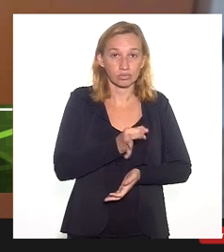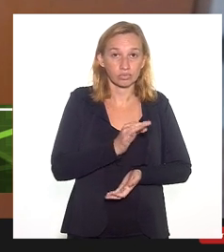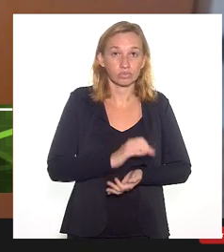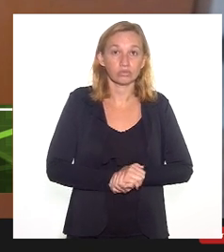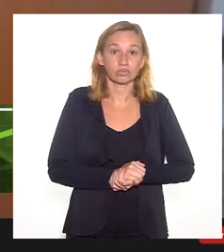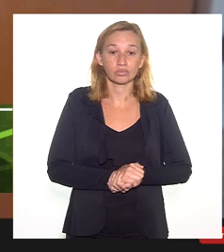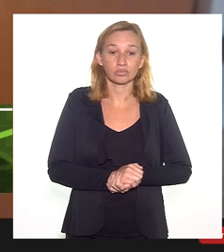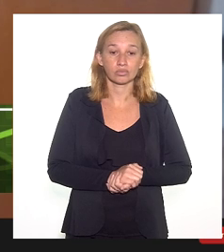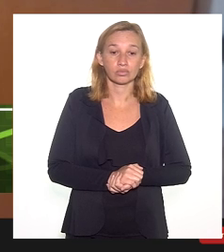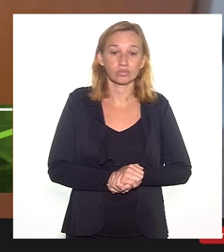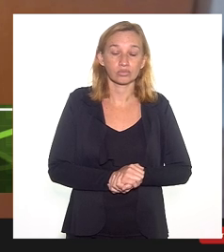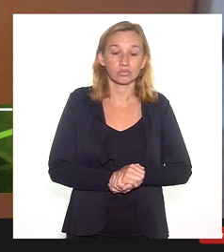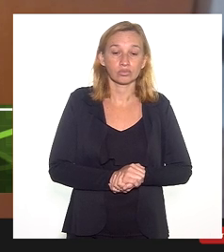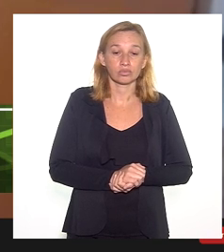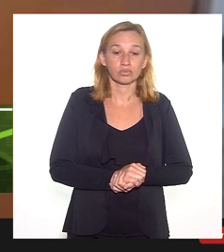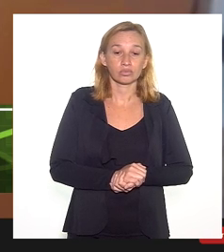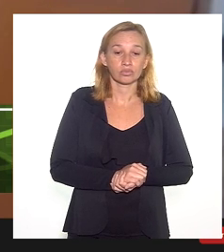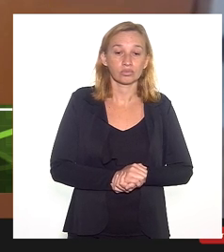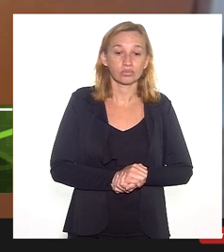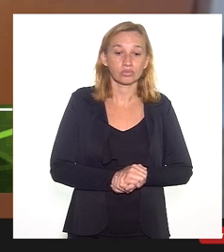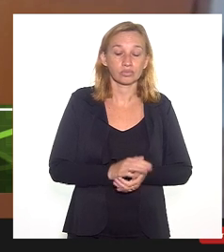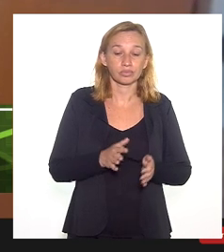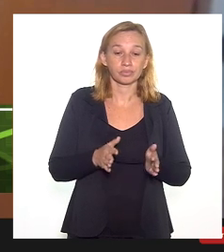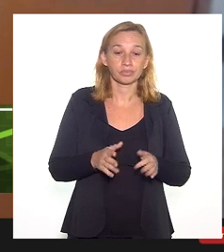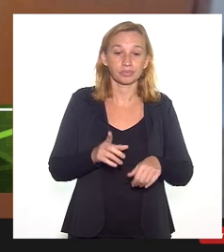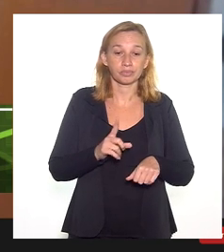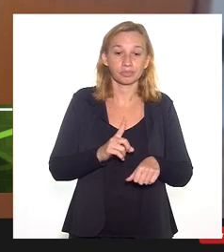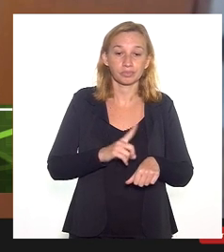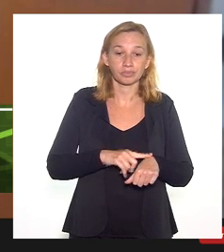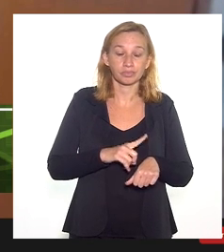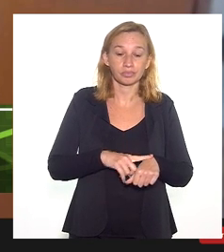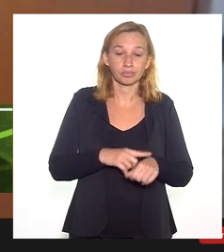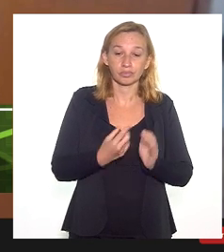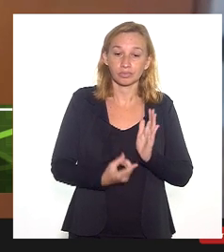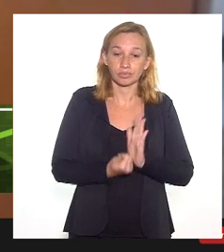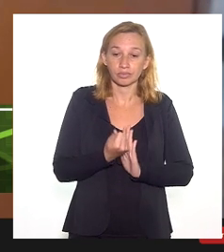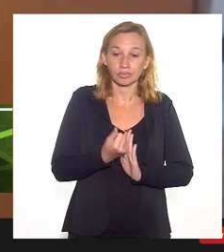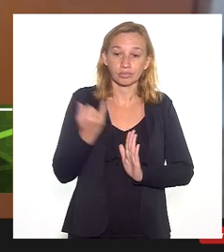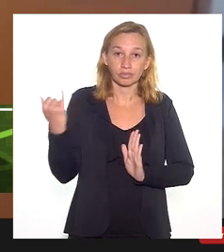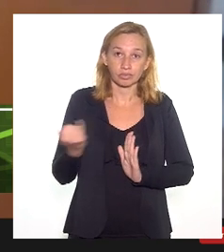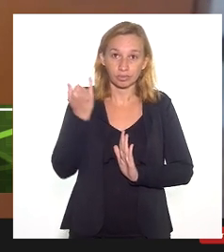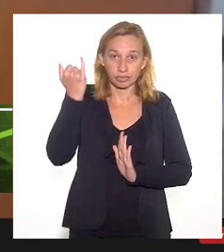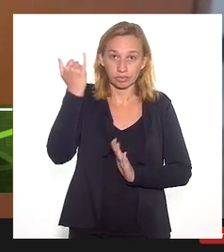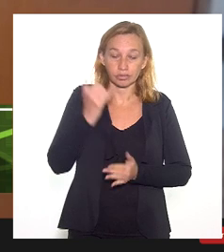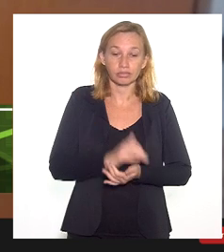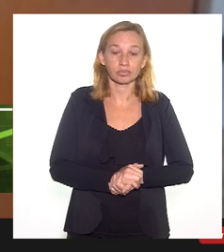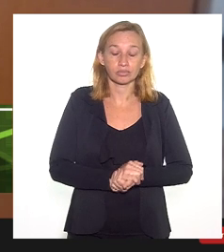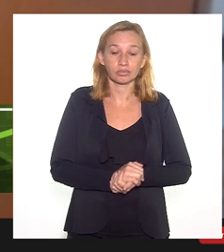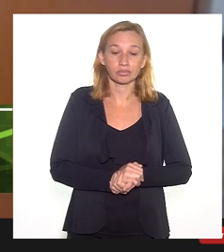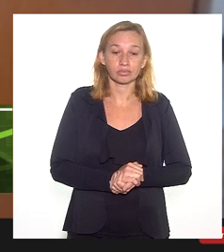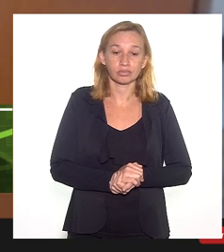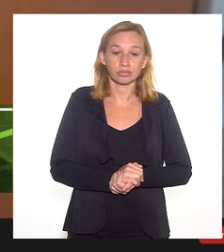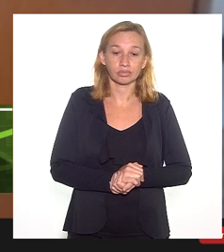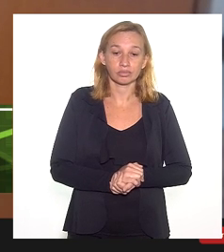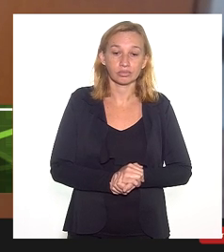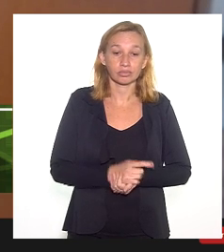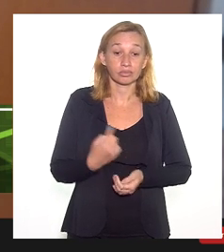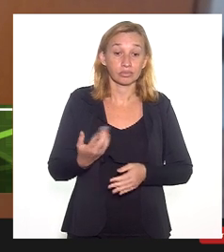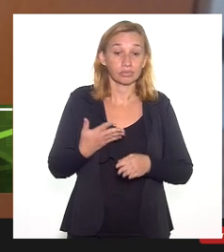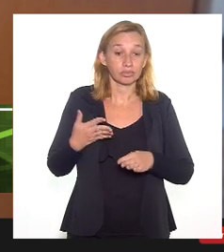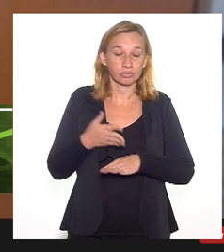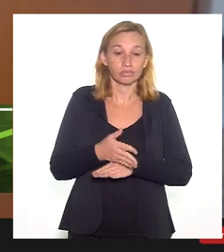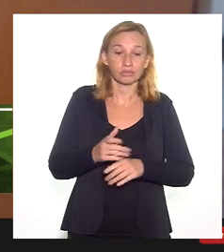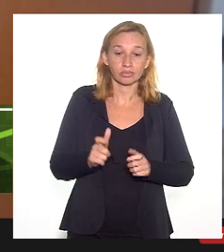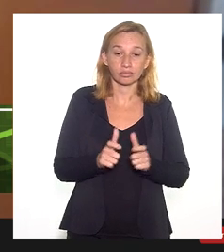tem uma repercussão orçamentária importante. E aí nós entramos